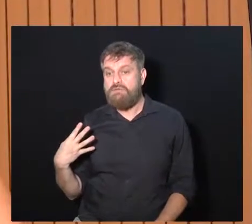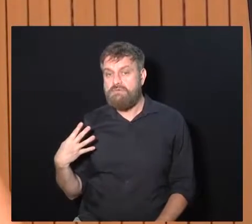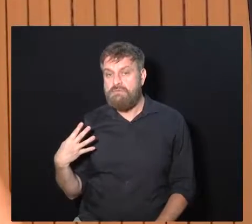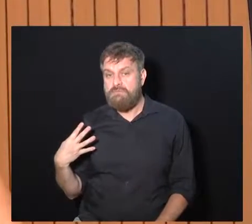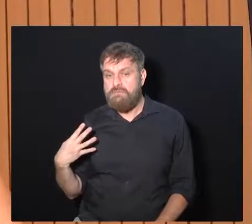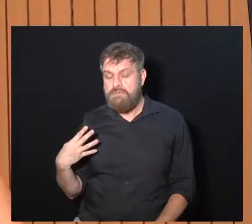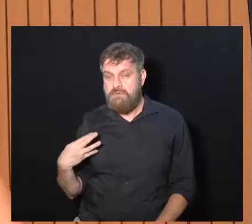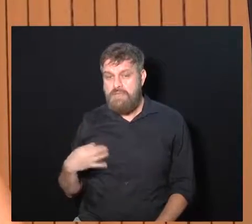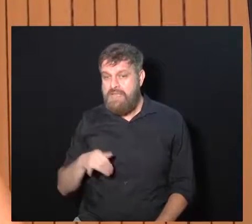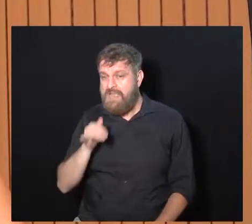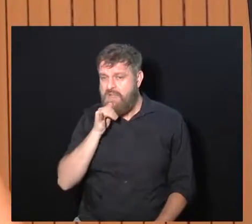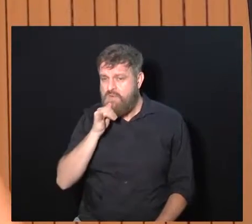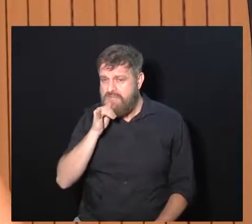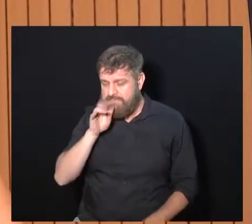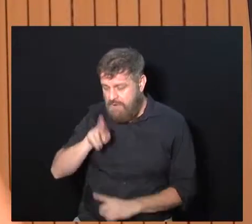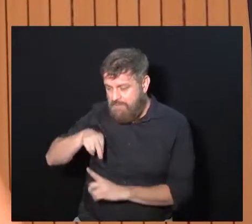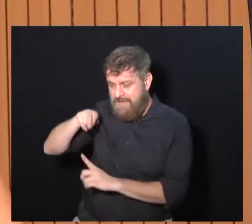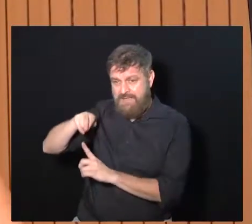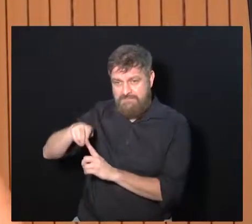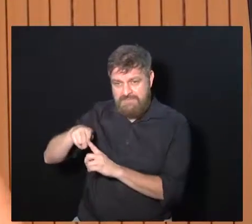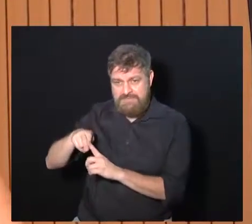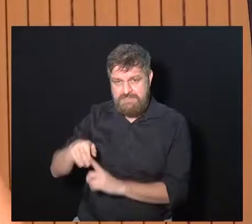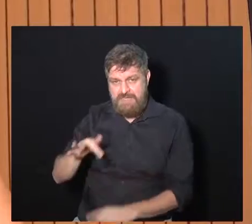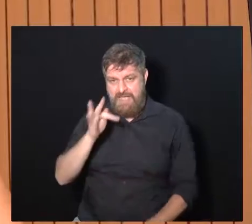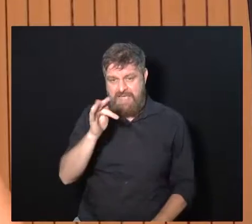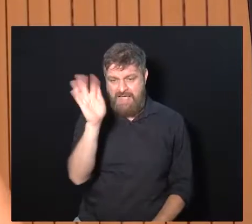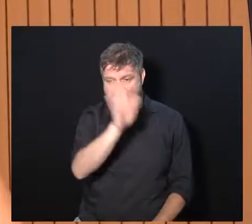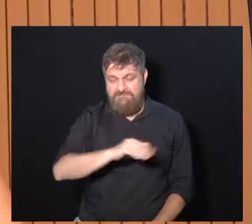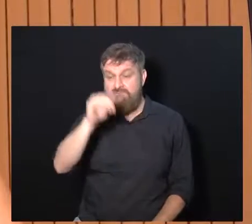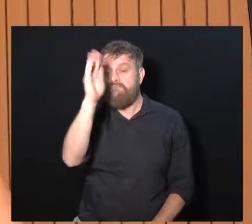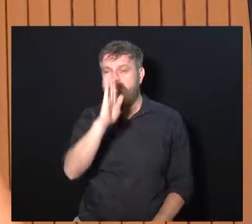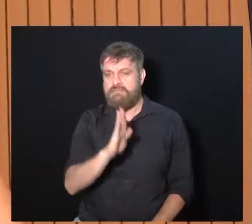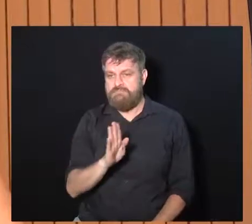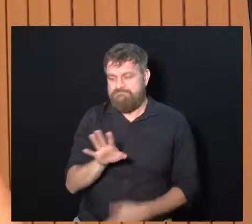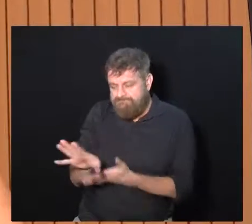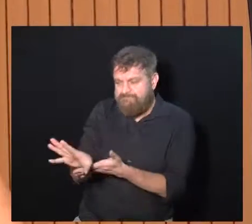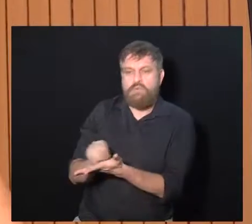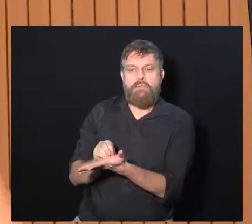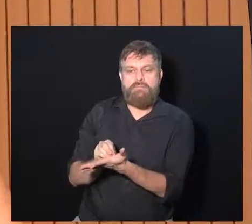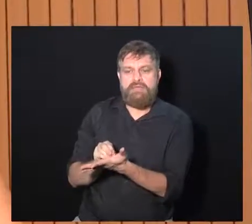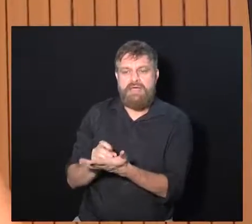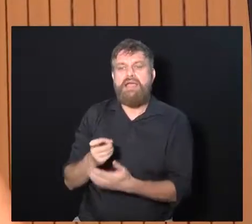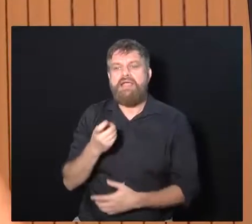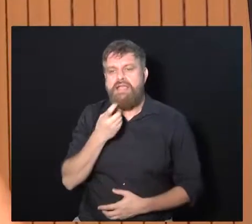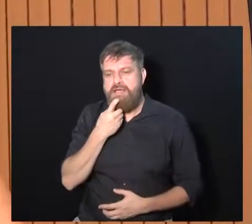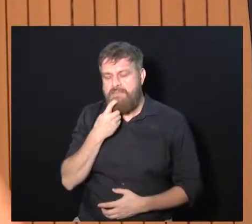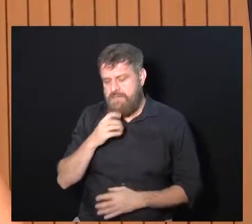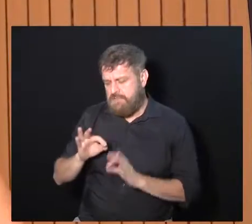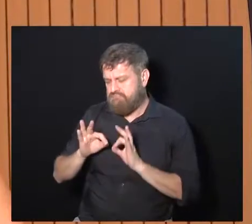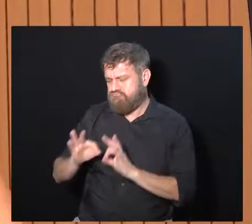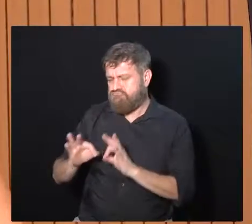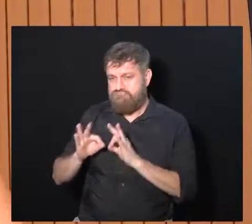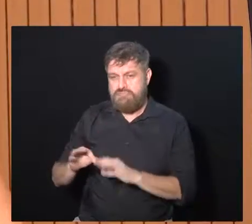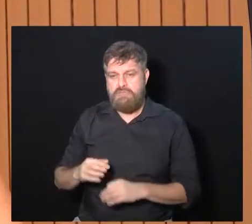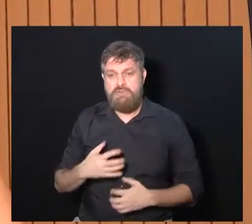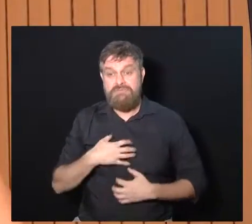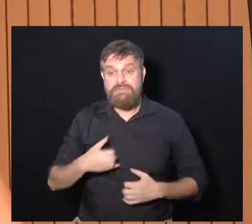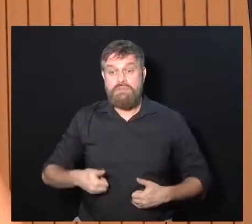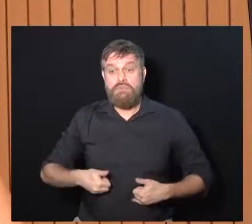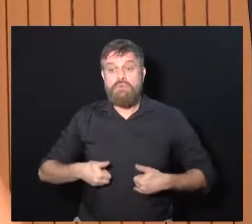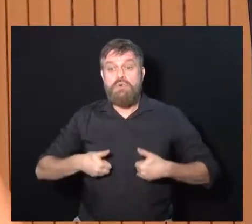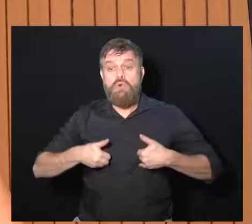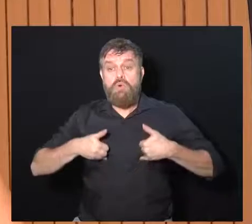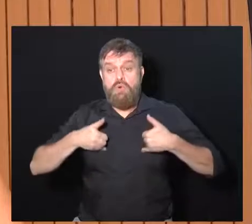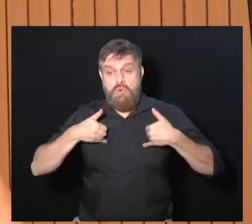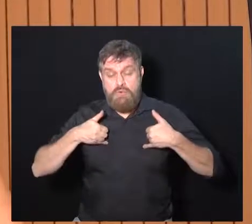um exemplo para a federação. Então, isso assim, eu tenho muito orgulho